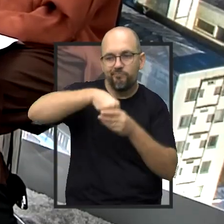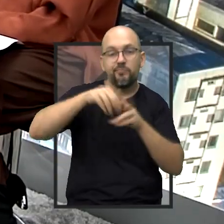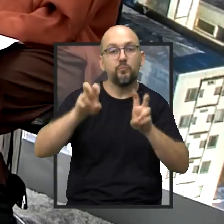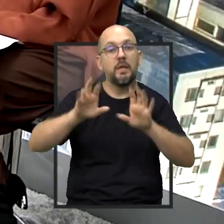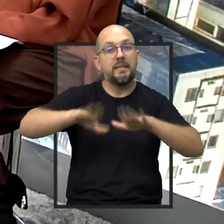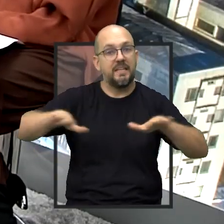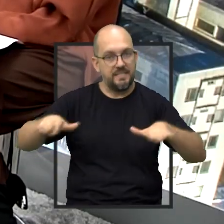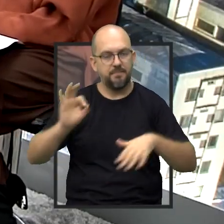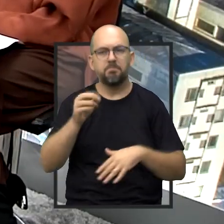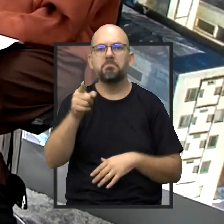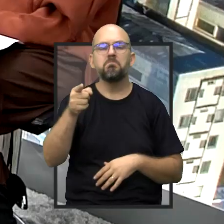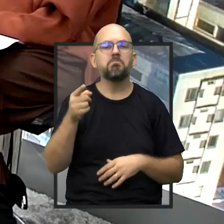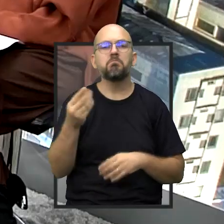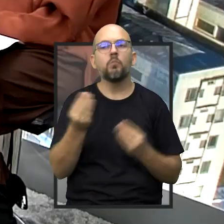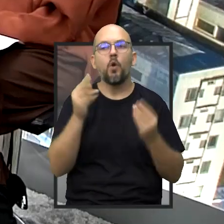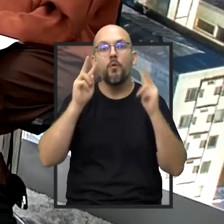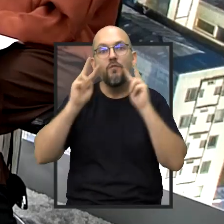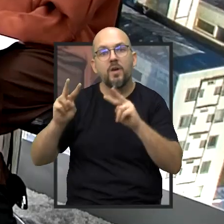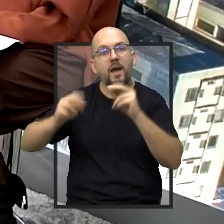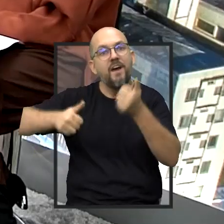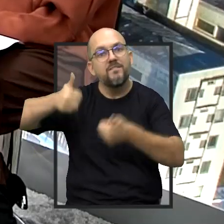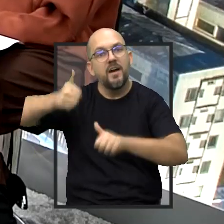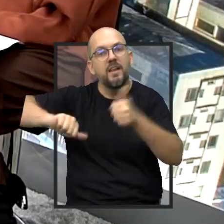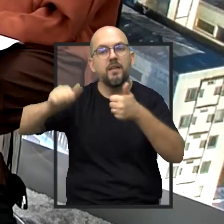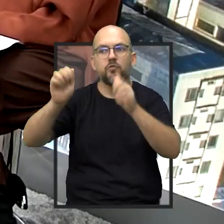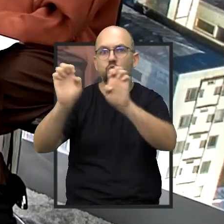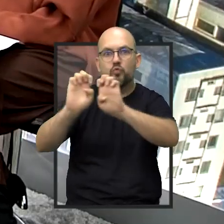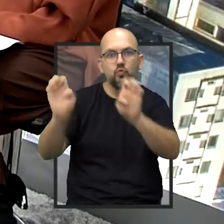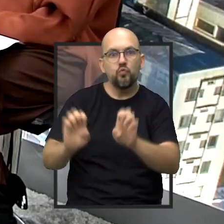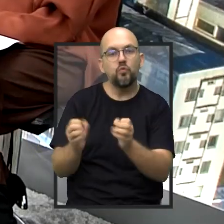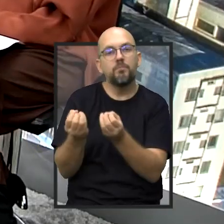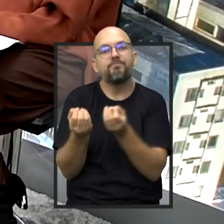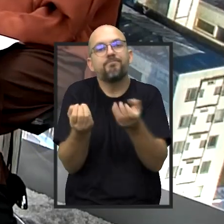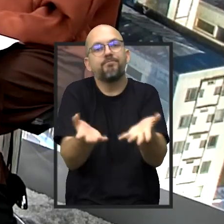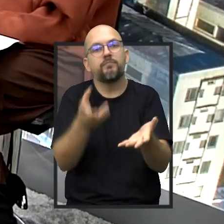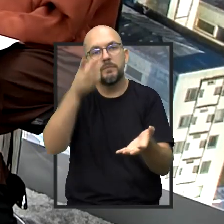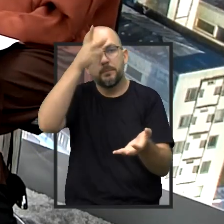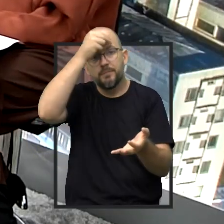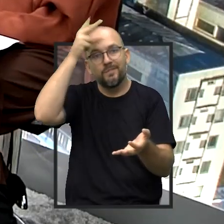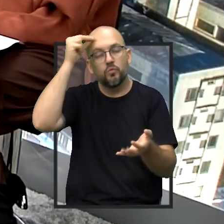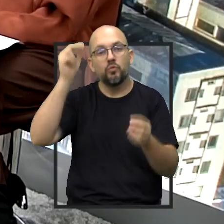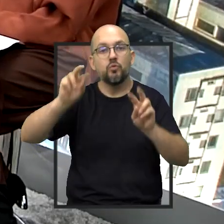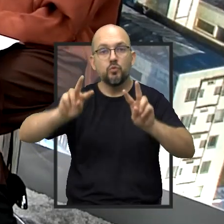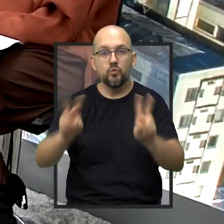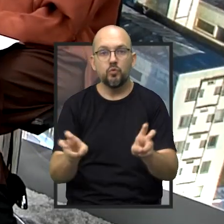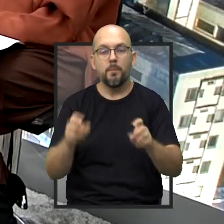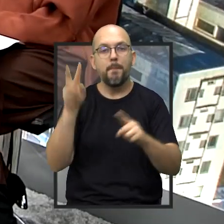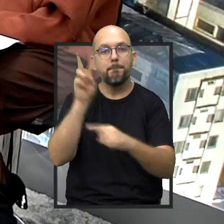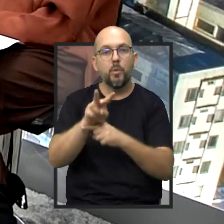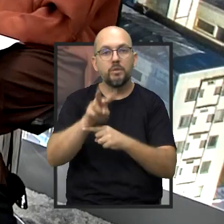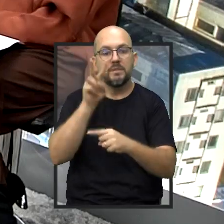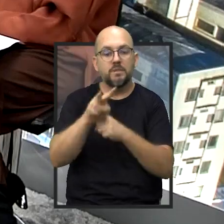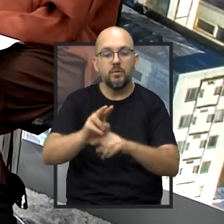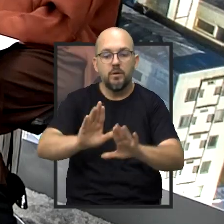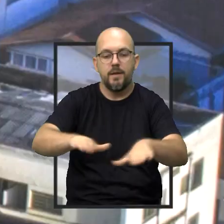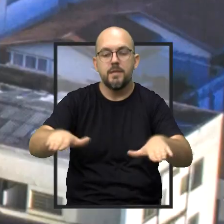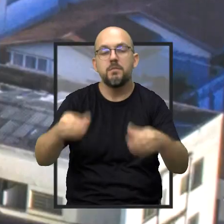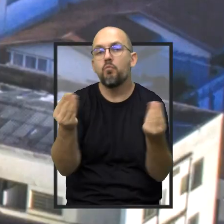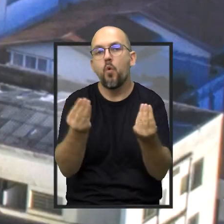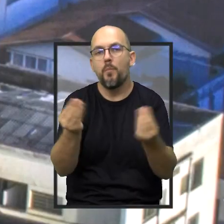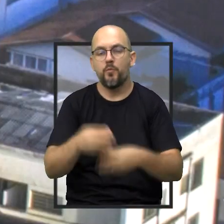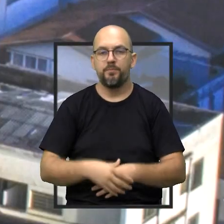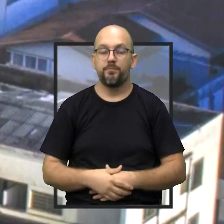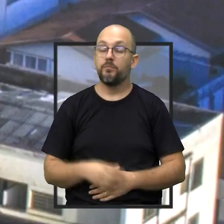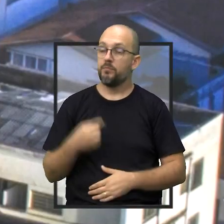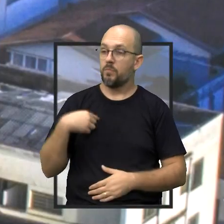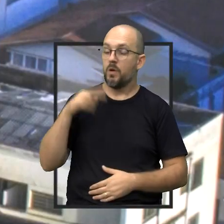abarcando esse assunto. Como é que a senhora avalia a estrutura oferecida pelo município no que diz respeito à proteção à criança?